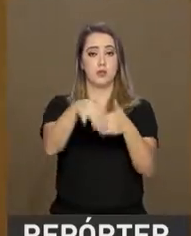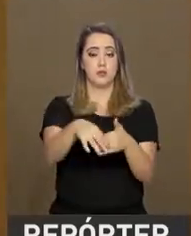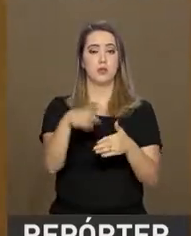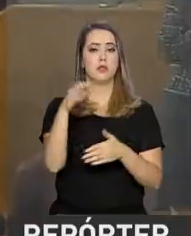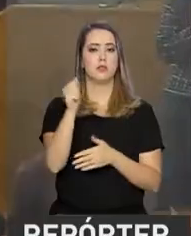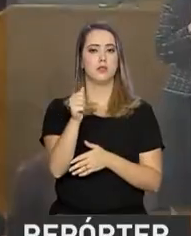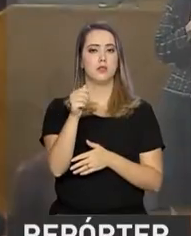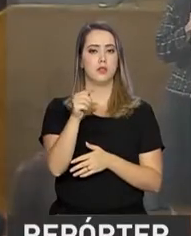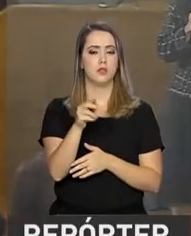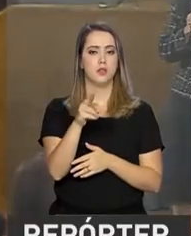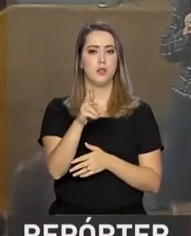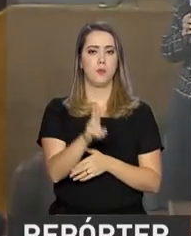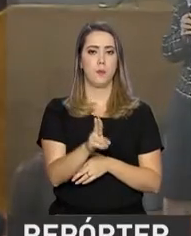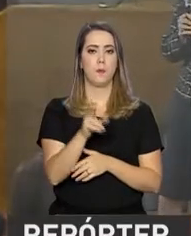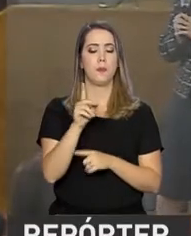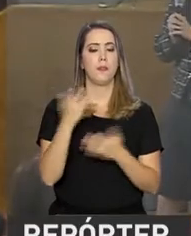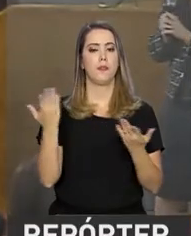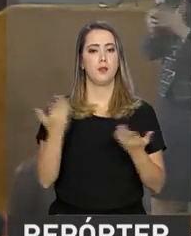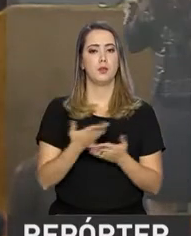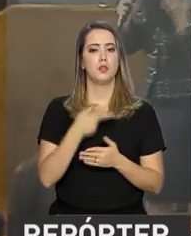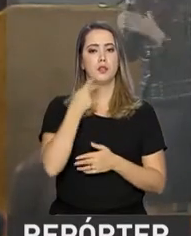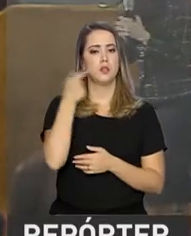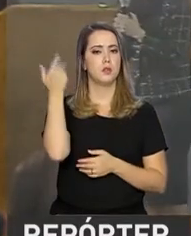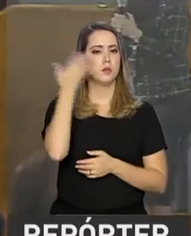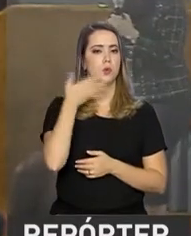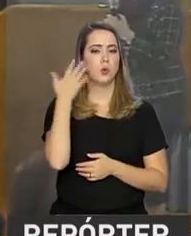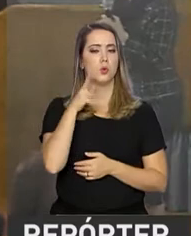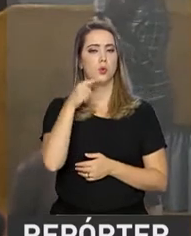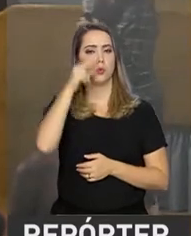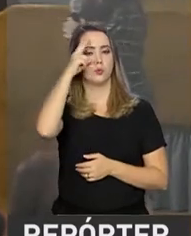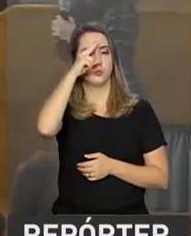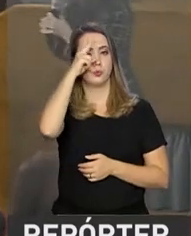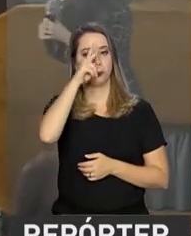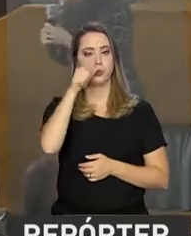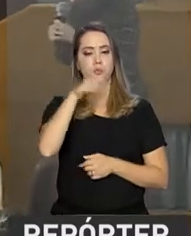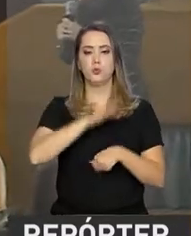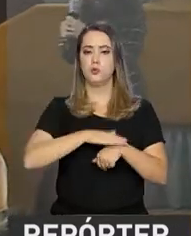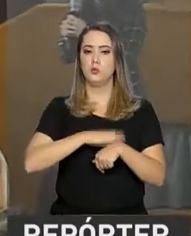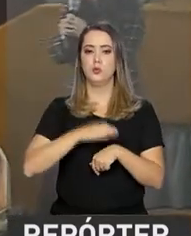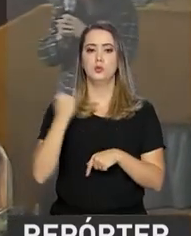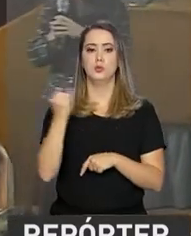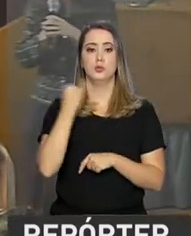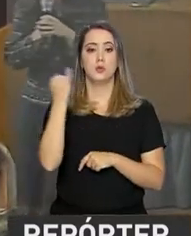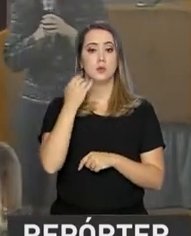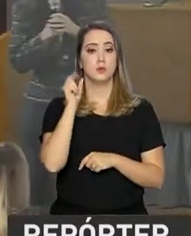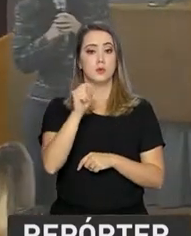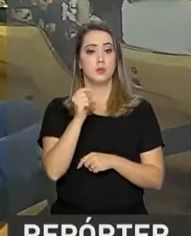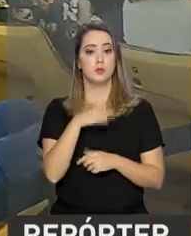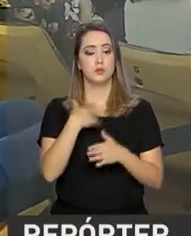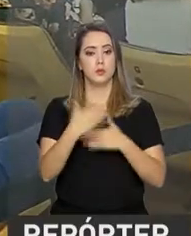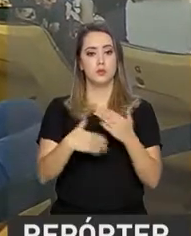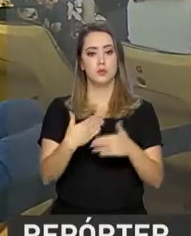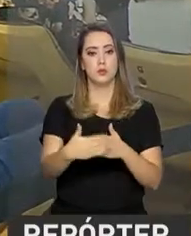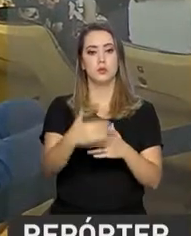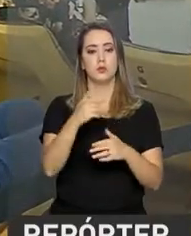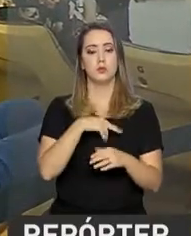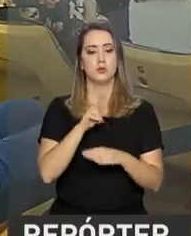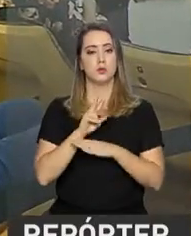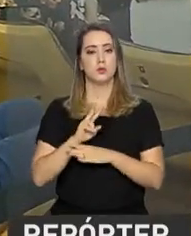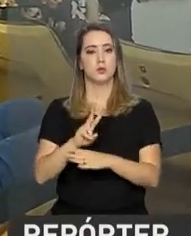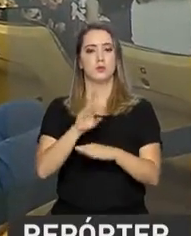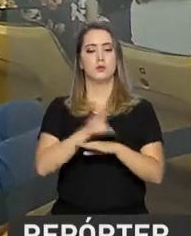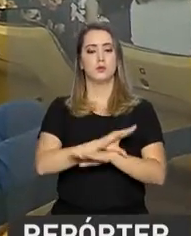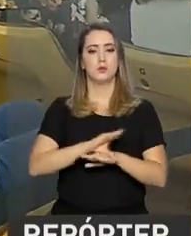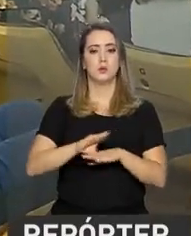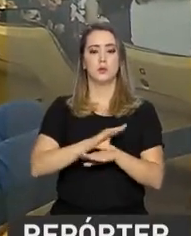na instituição até assumir o cargo máximo da gpu um dos momentos marcantes da carreira foi a defesa da constitucionalidade